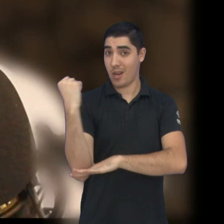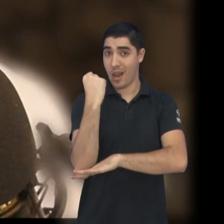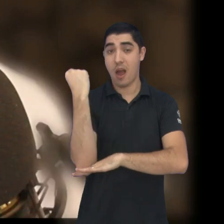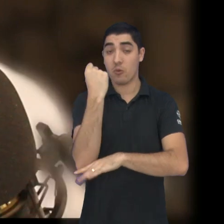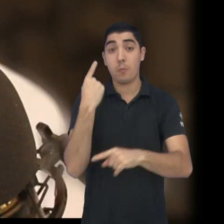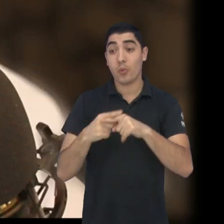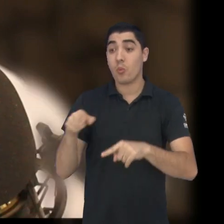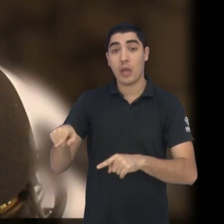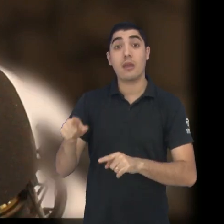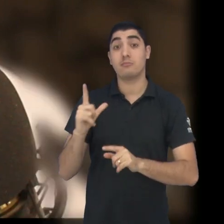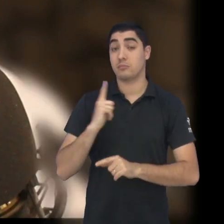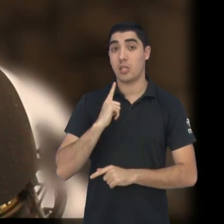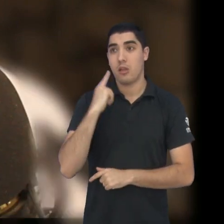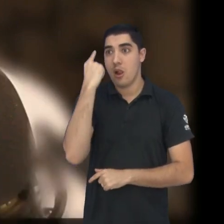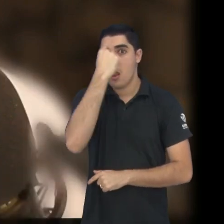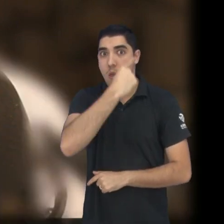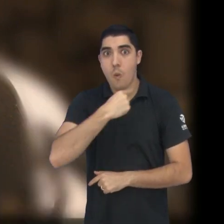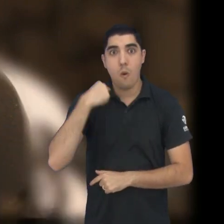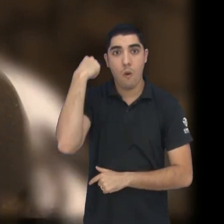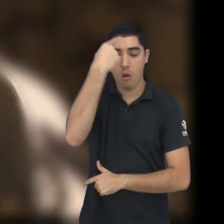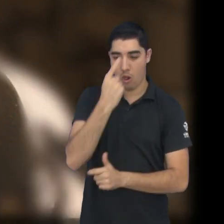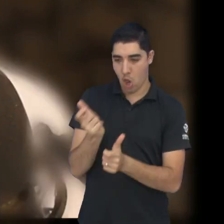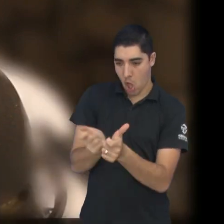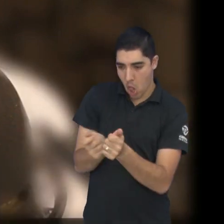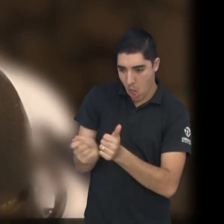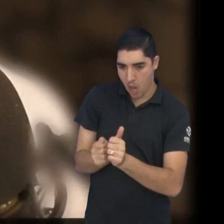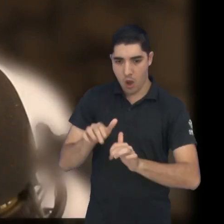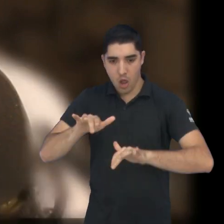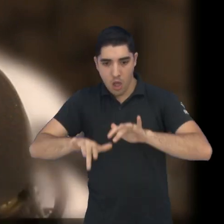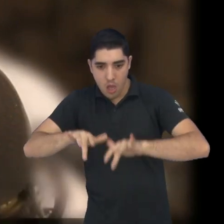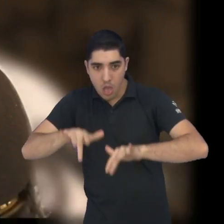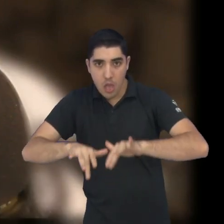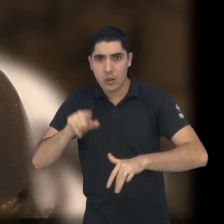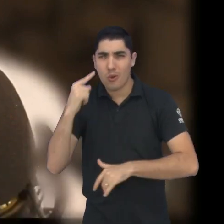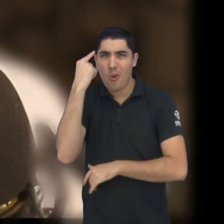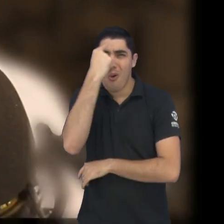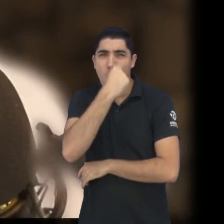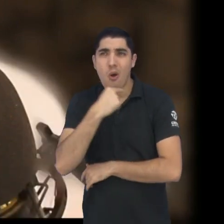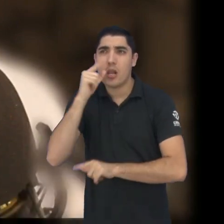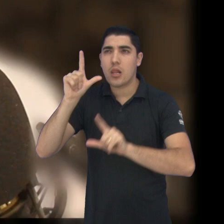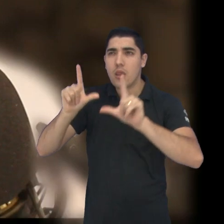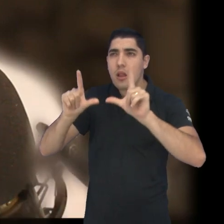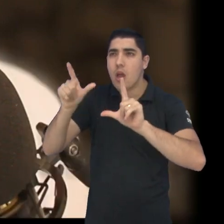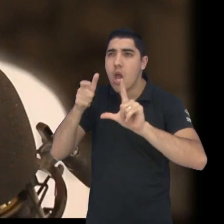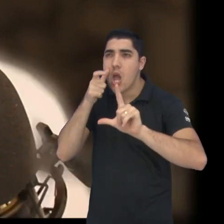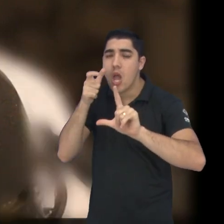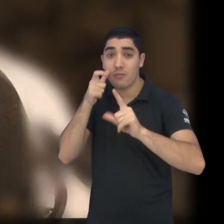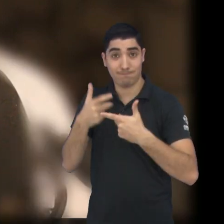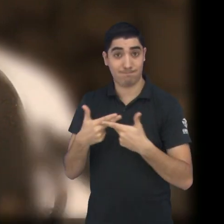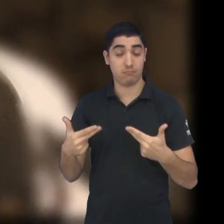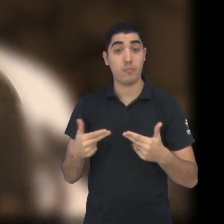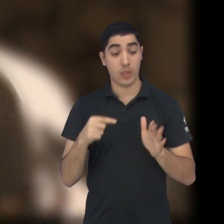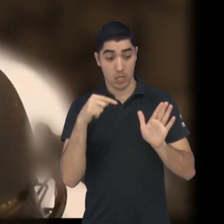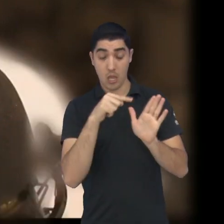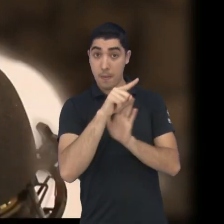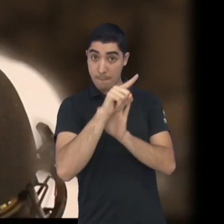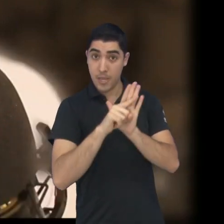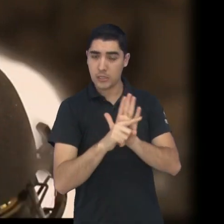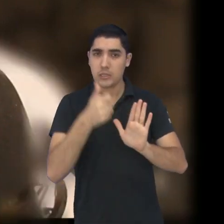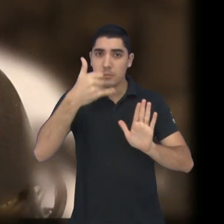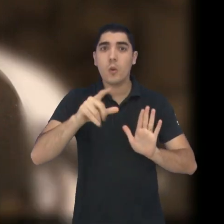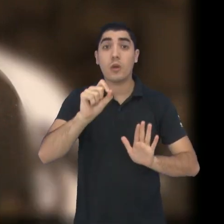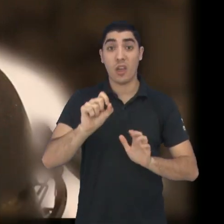excesso de tela de maneira já no seu dia a dia, em suas notas. Então tem pesquisas que mostram que inclusive as notas